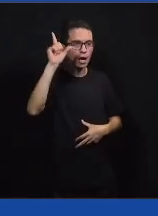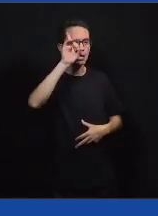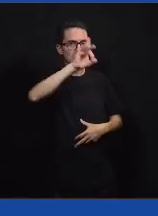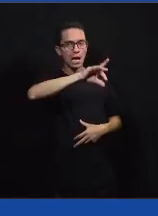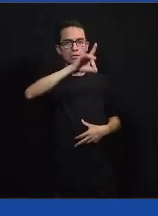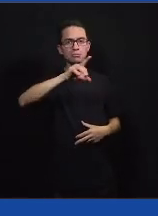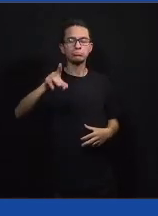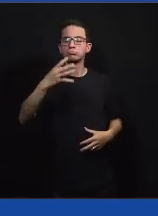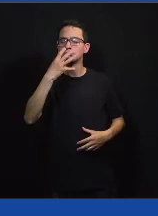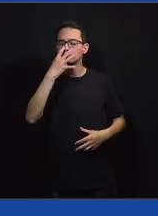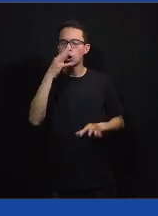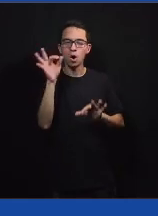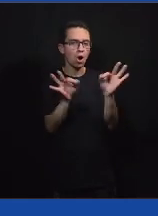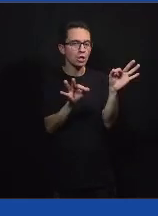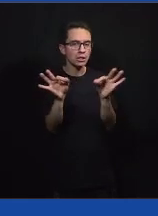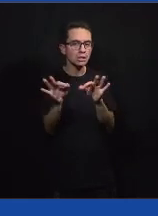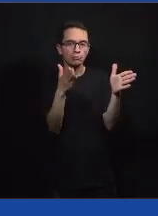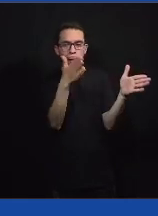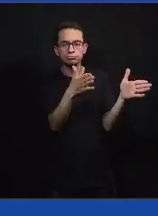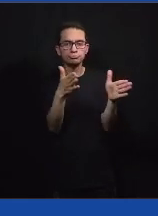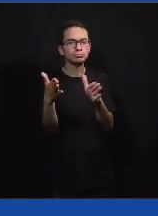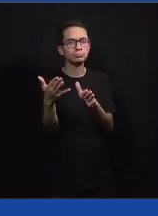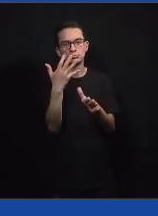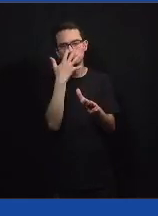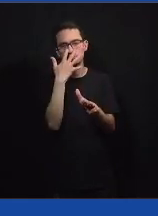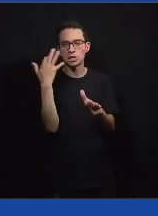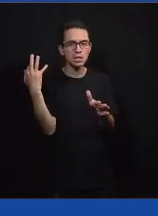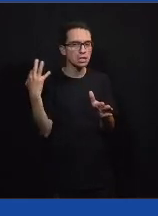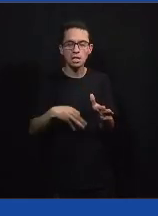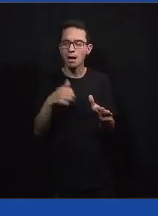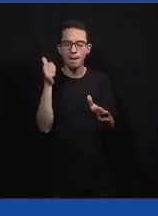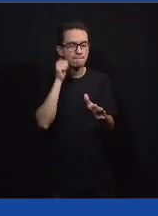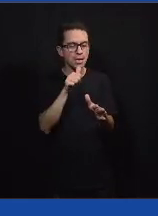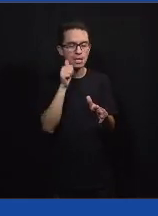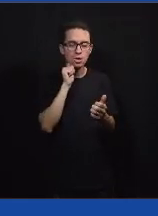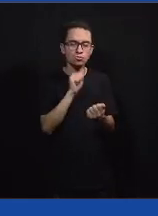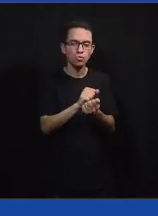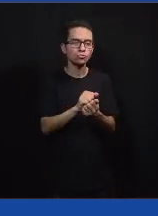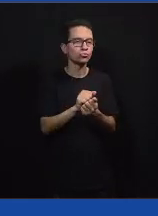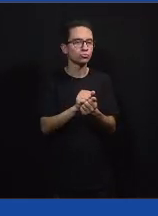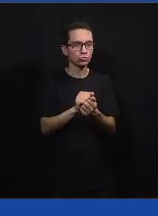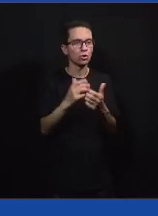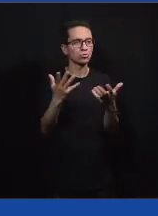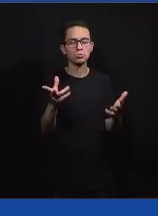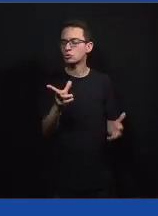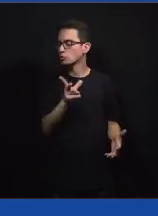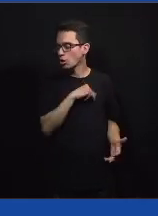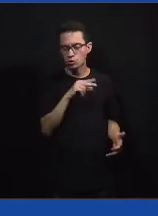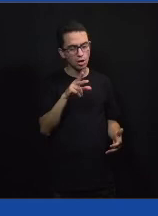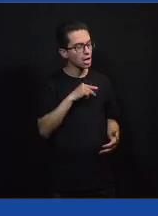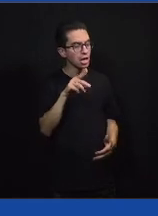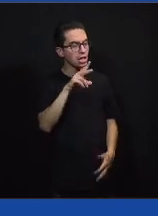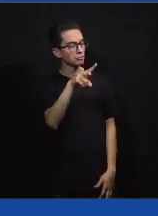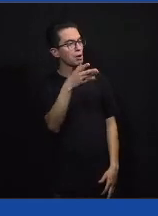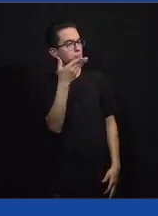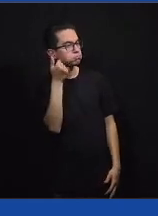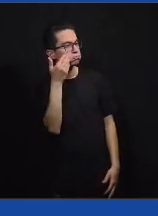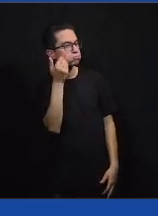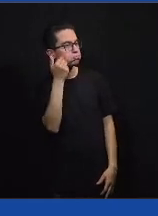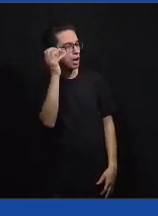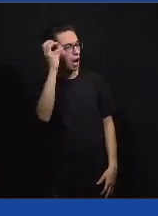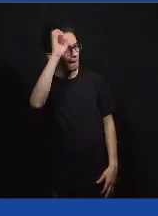organização também porque o mesmo é super só meninas Então nossa senhora aprendi muito com elas acho que isso é